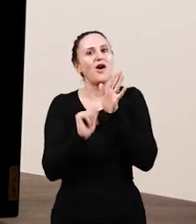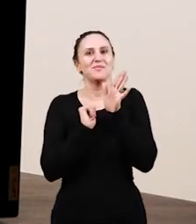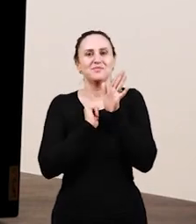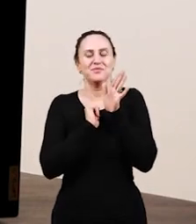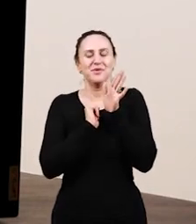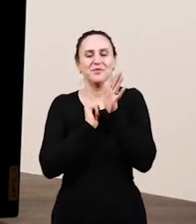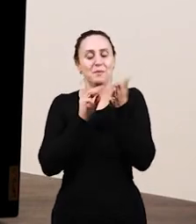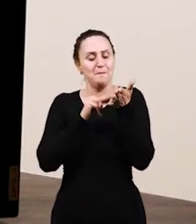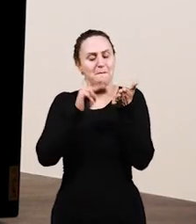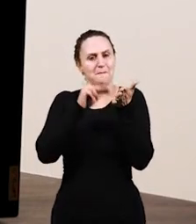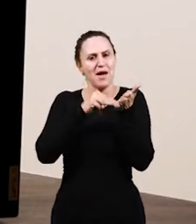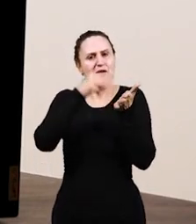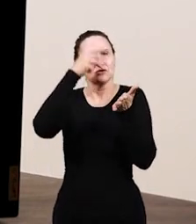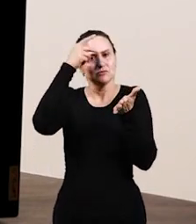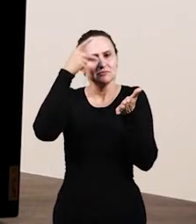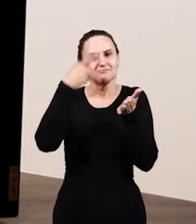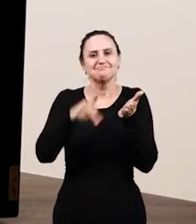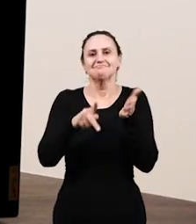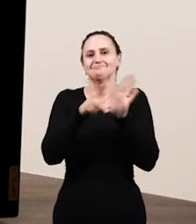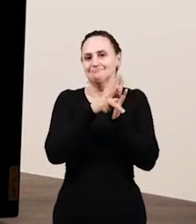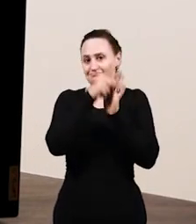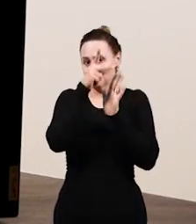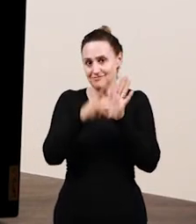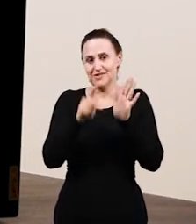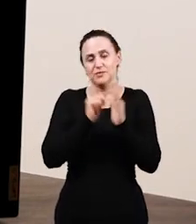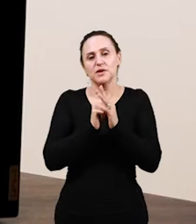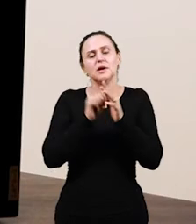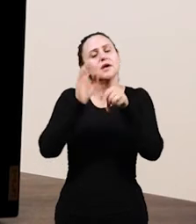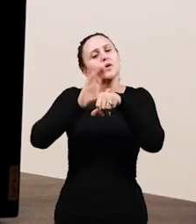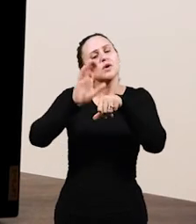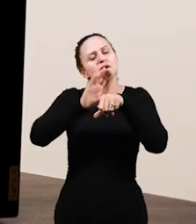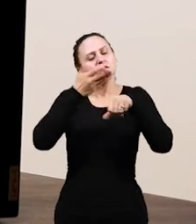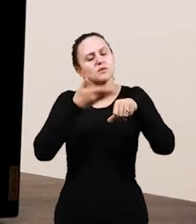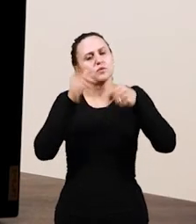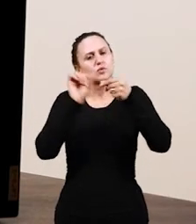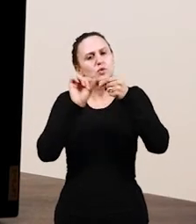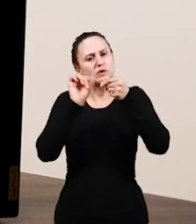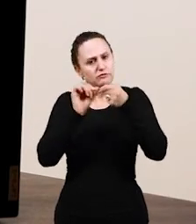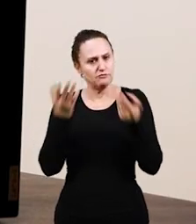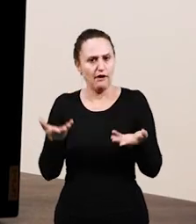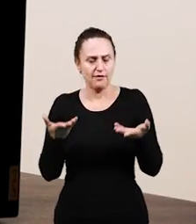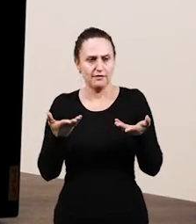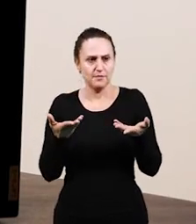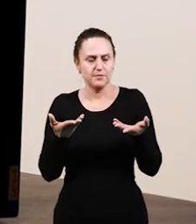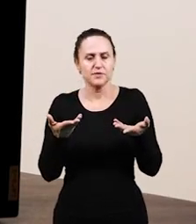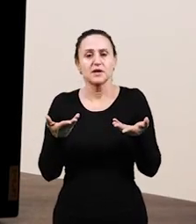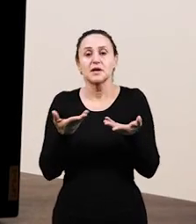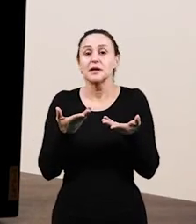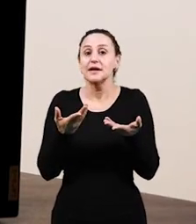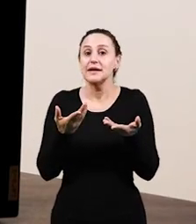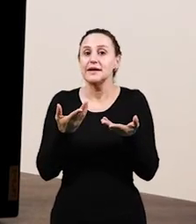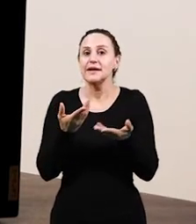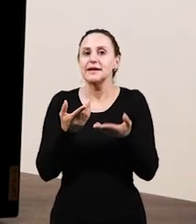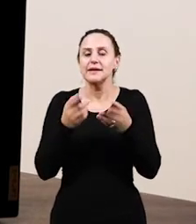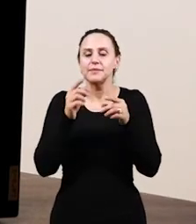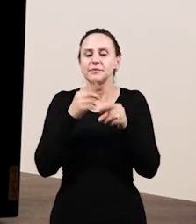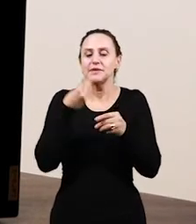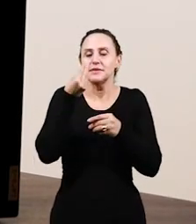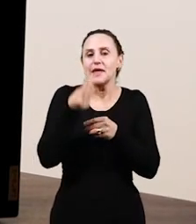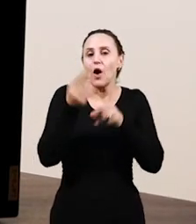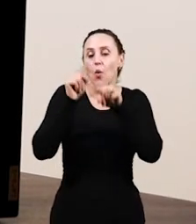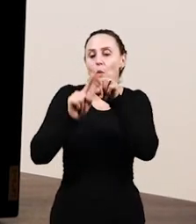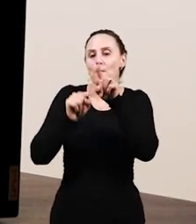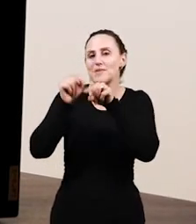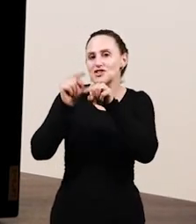O que é que o curso de linguística geral faz ele vai delimitar então o objeto e